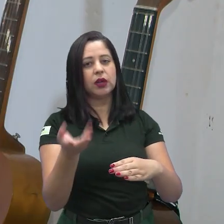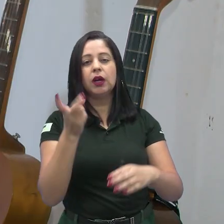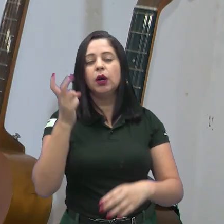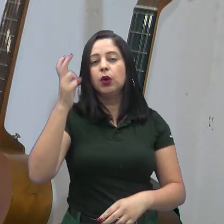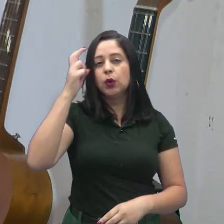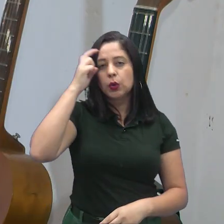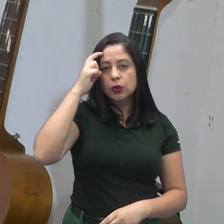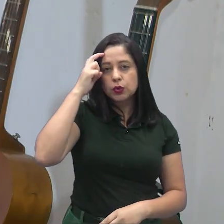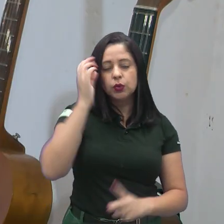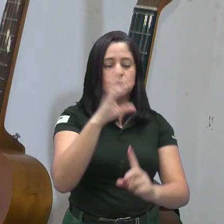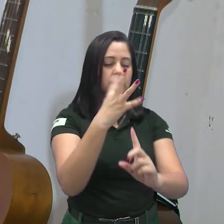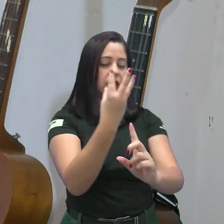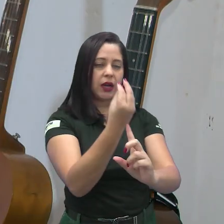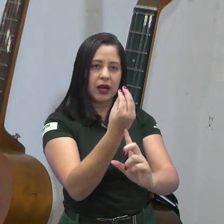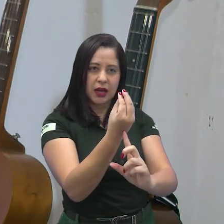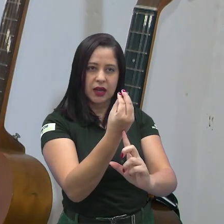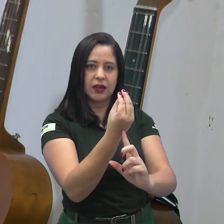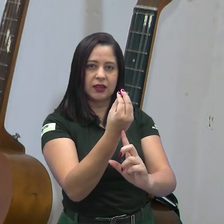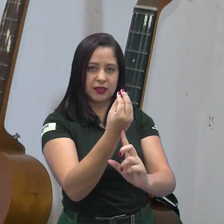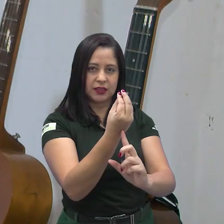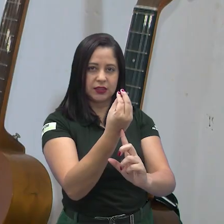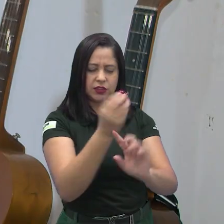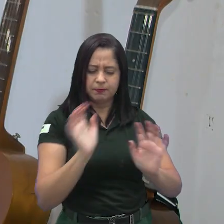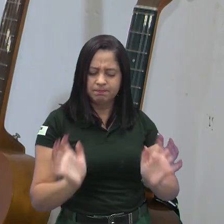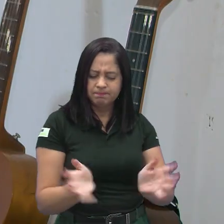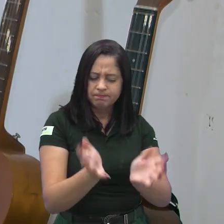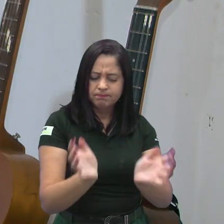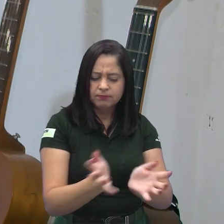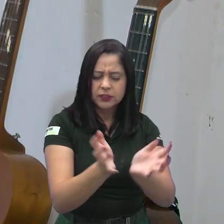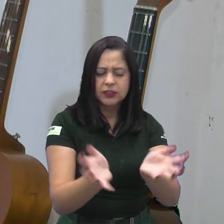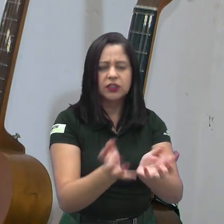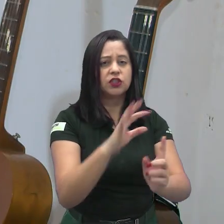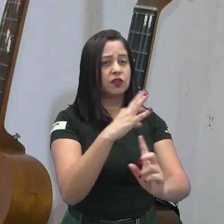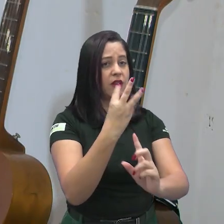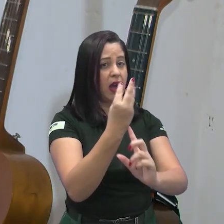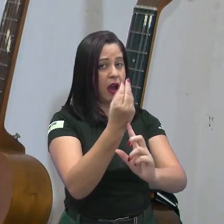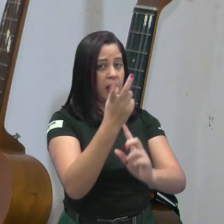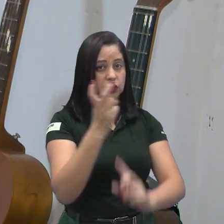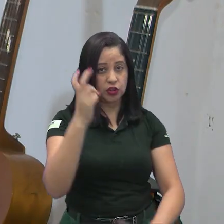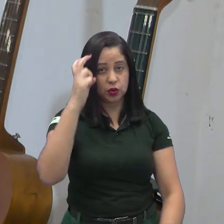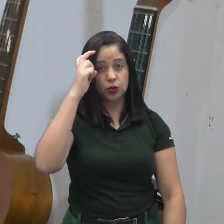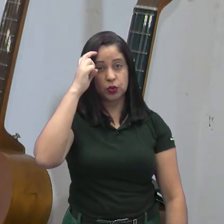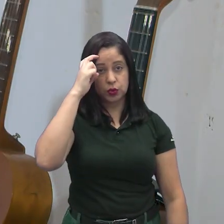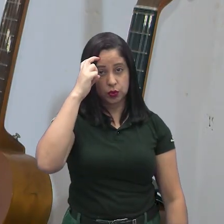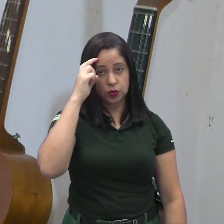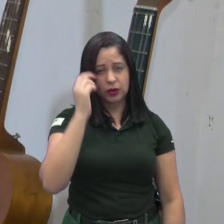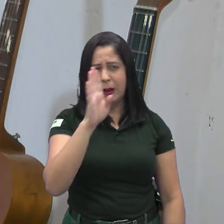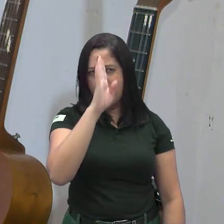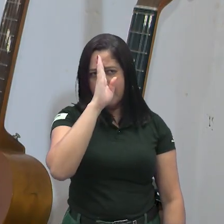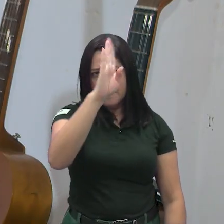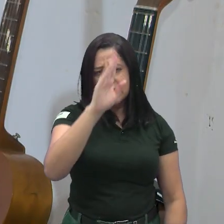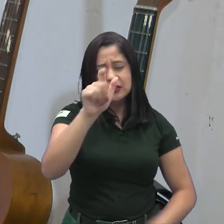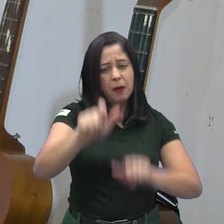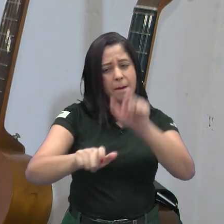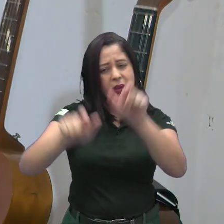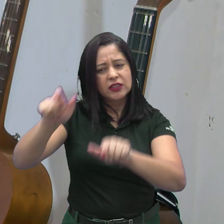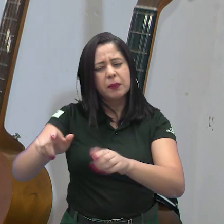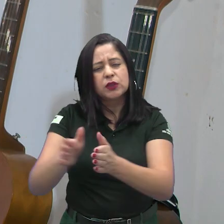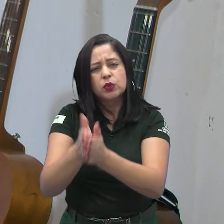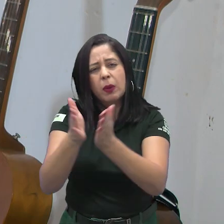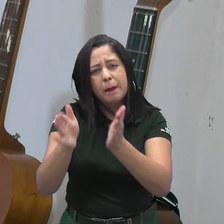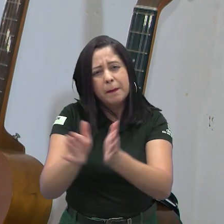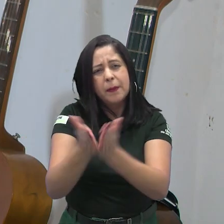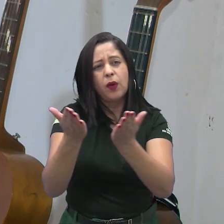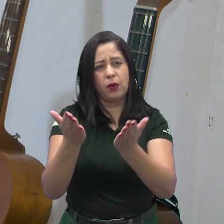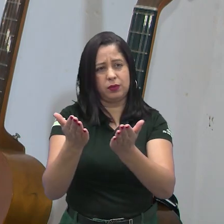a cultura, né, com a arte, fomentar a arte e cultura, principalmente para os mais necessitados, né, levar para as comunidades,